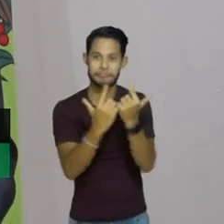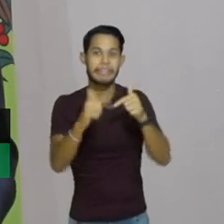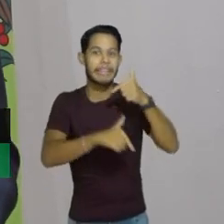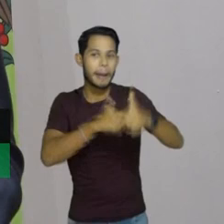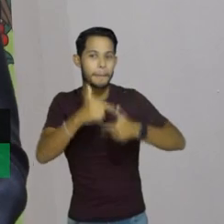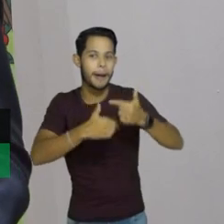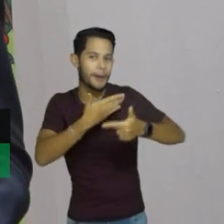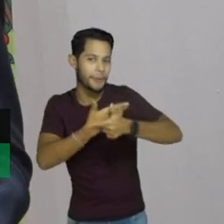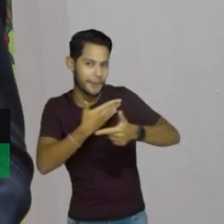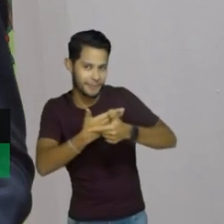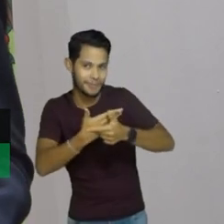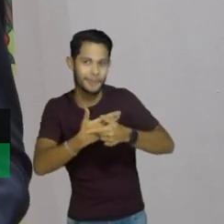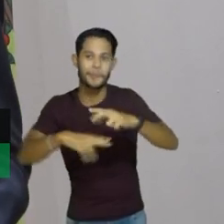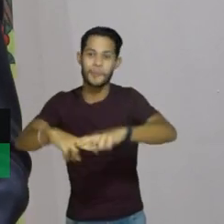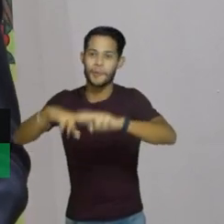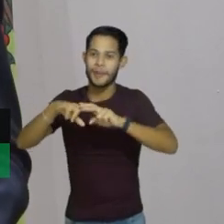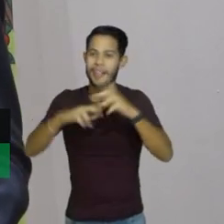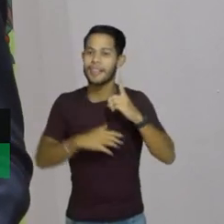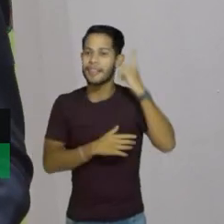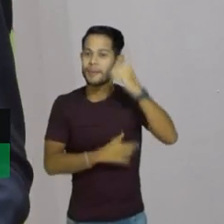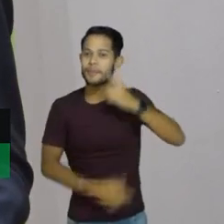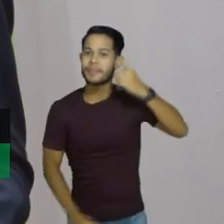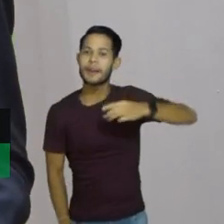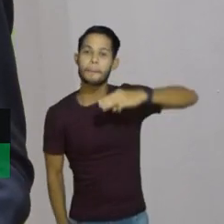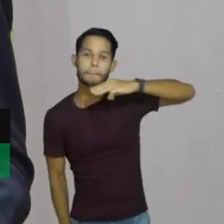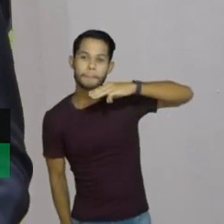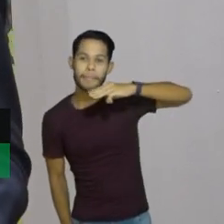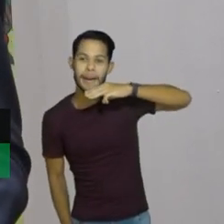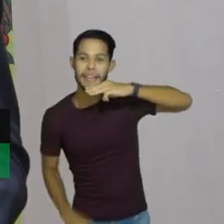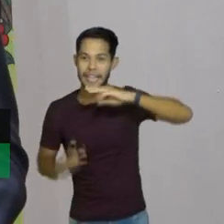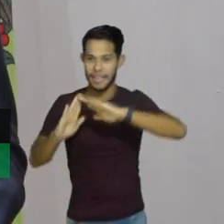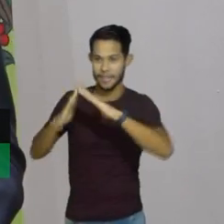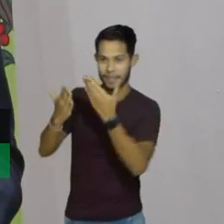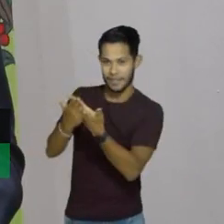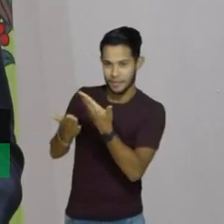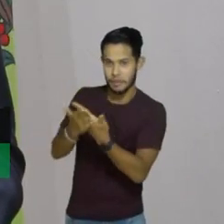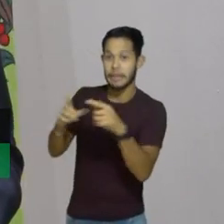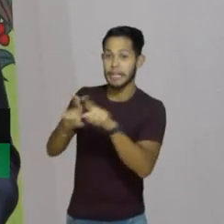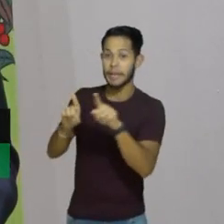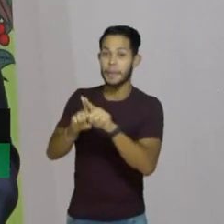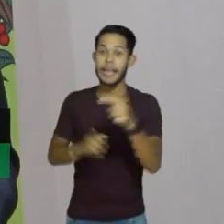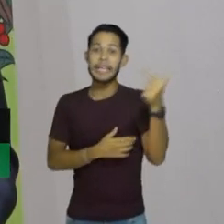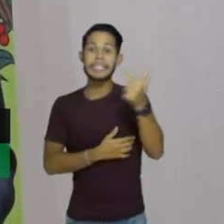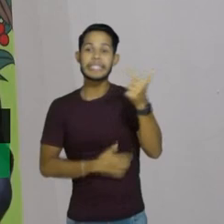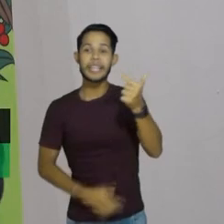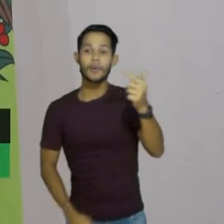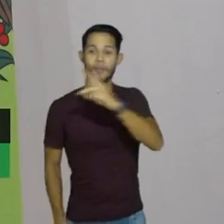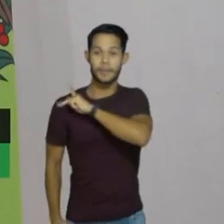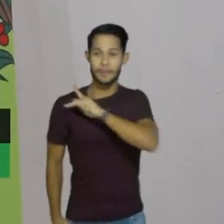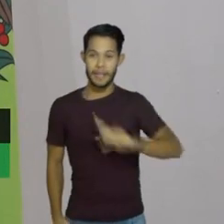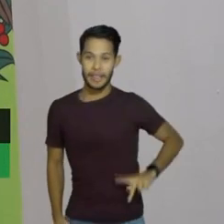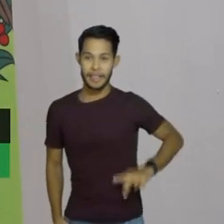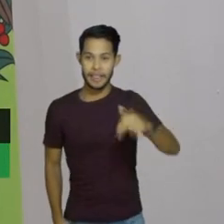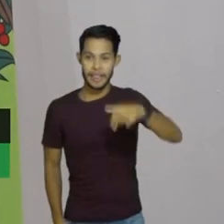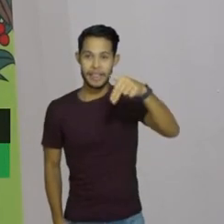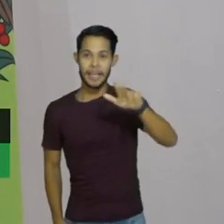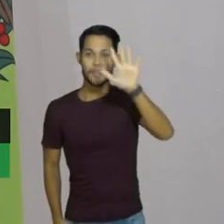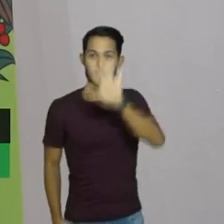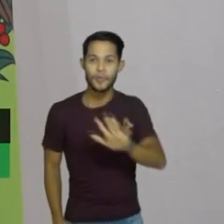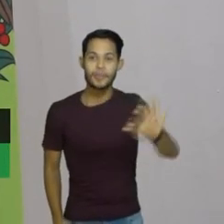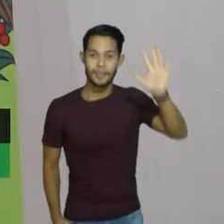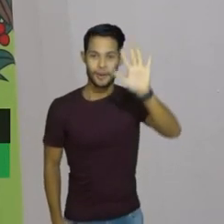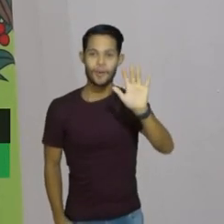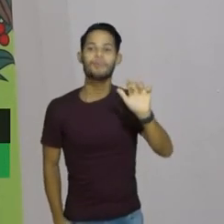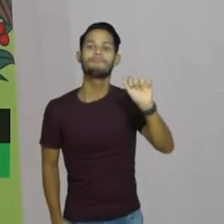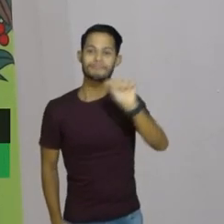nossa querida deputada Marlene na condição de diretora da escola, inclusive é uma das vice-presidentes nacionais da Associação Brasileira, justamente